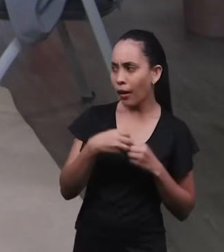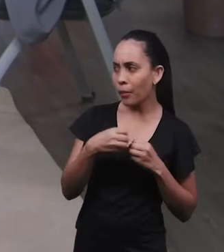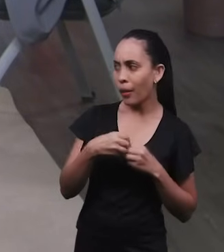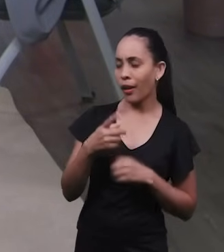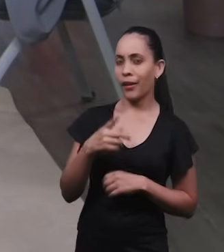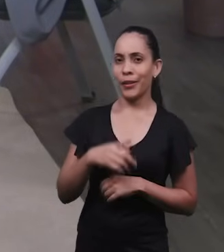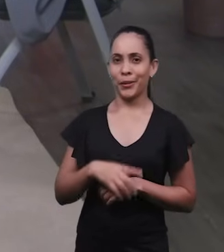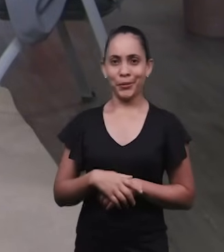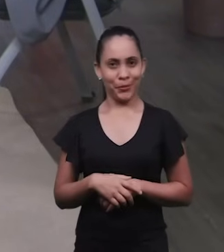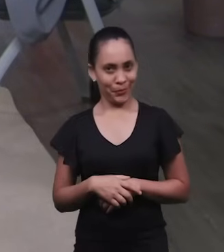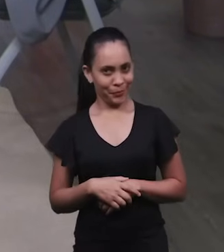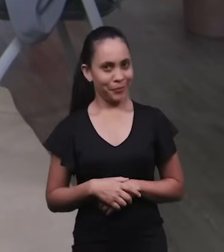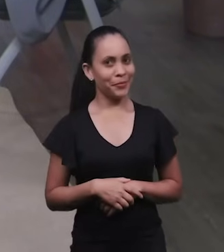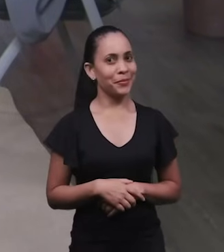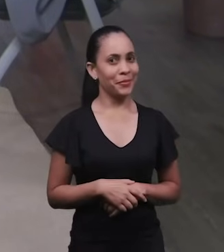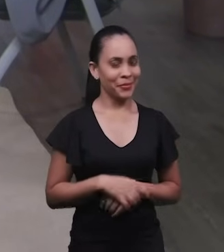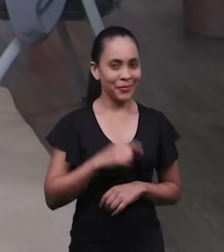perto.